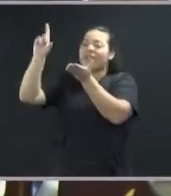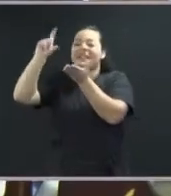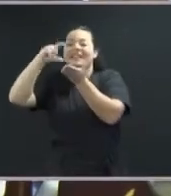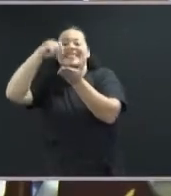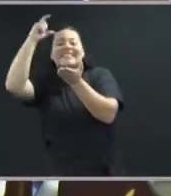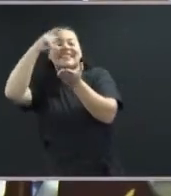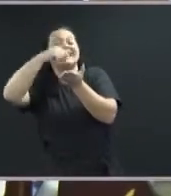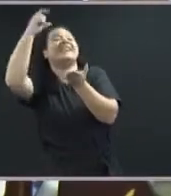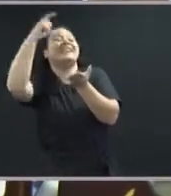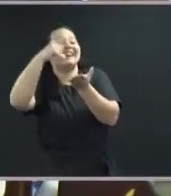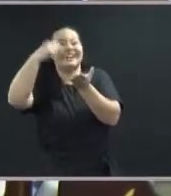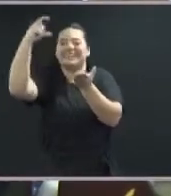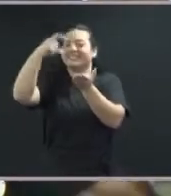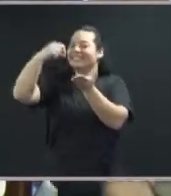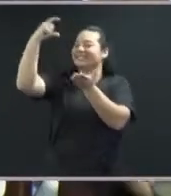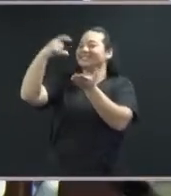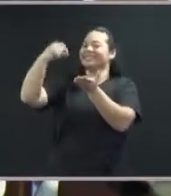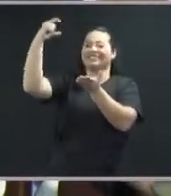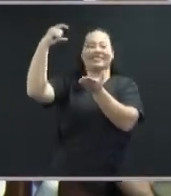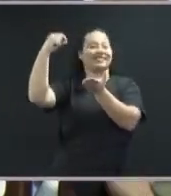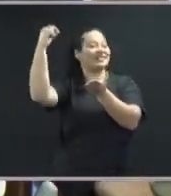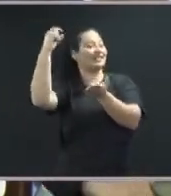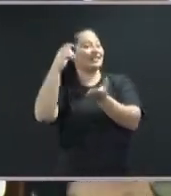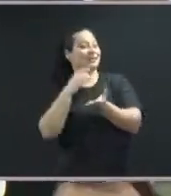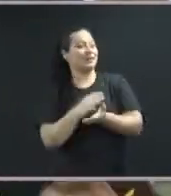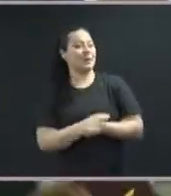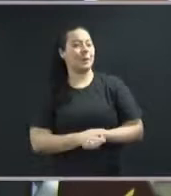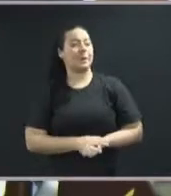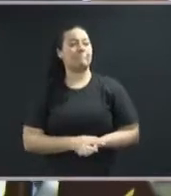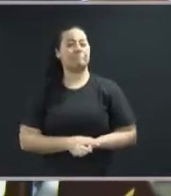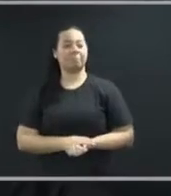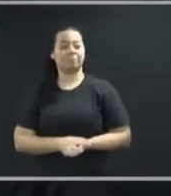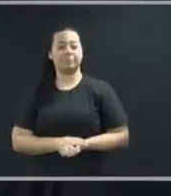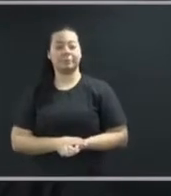Deus Todo-Poderoso!